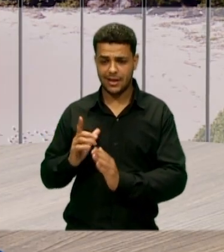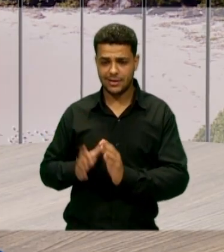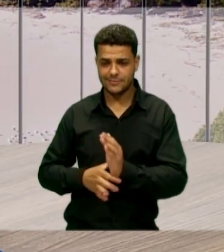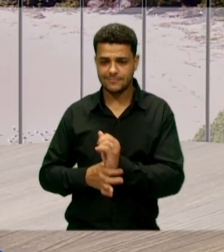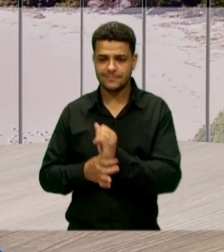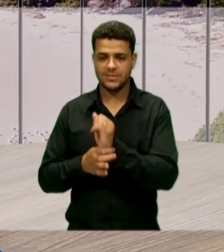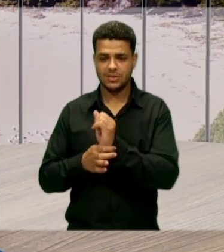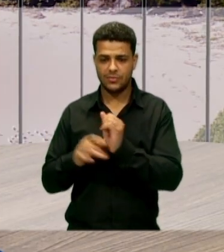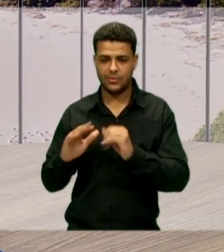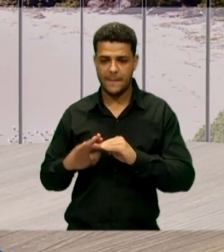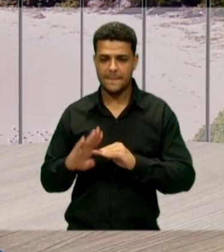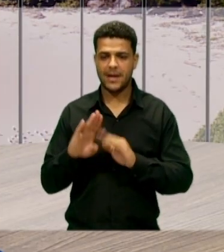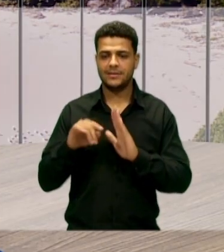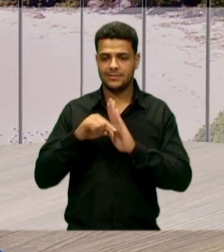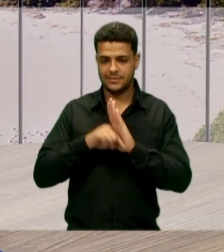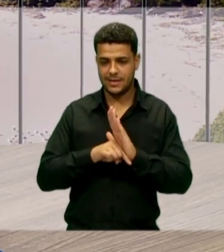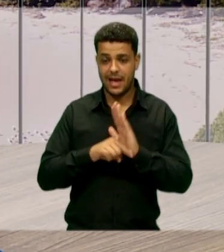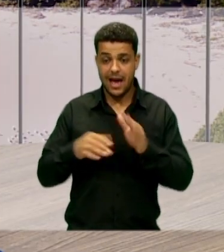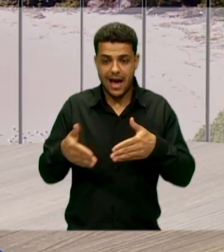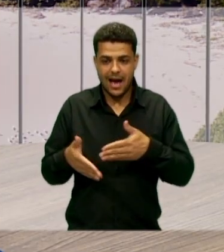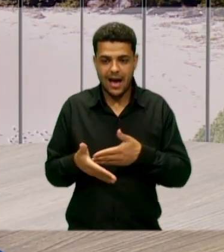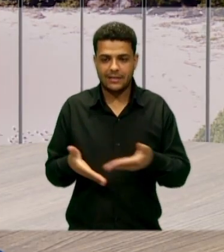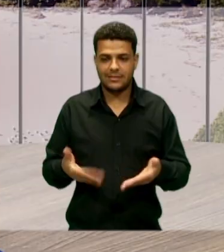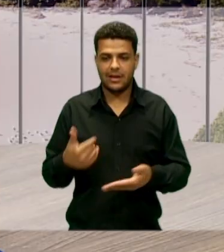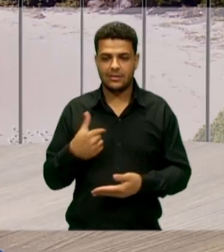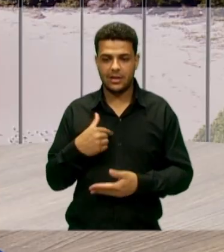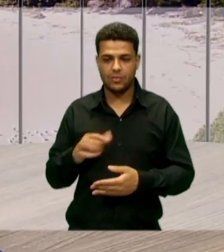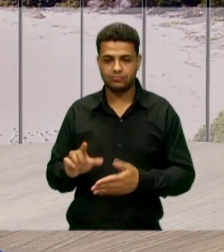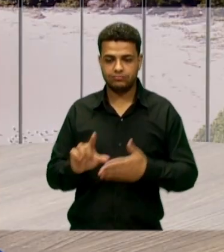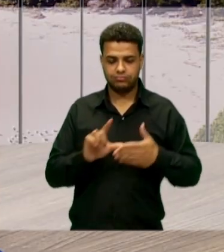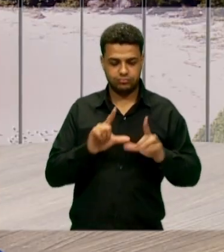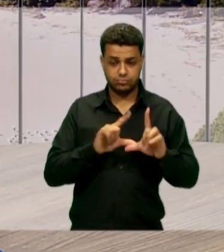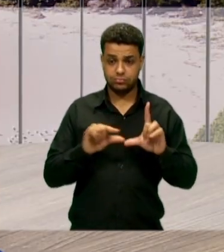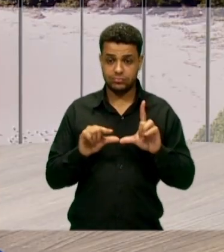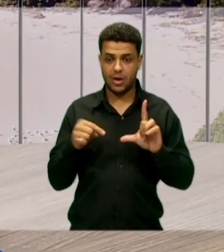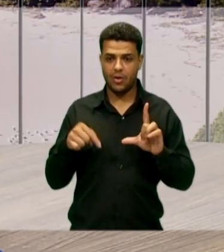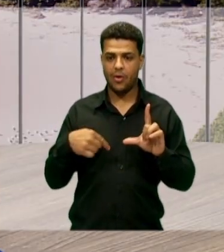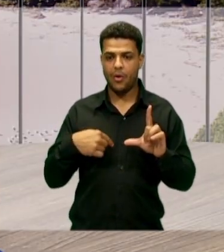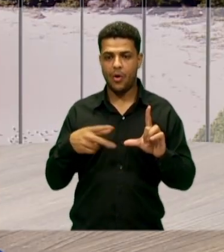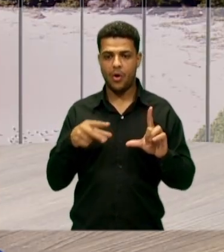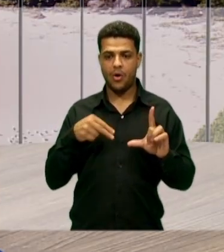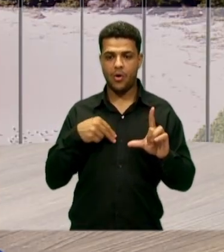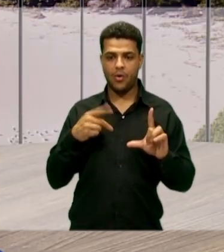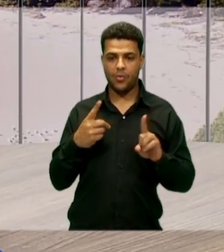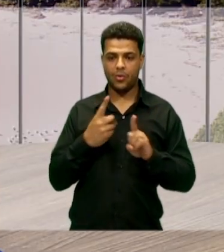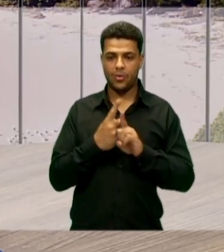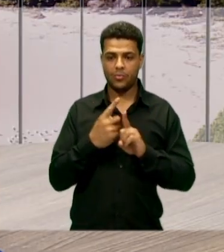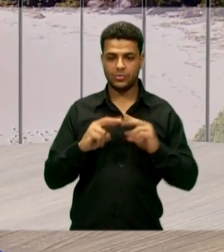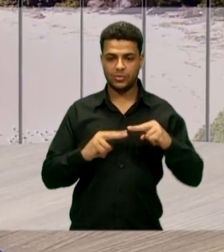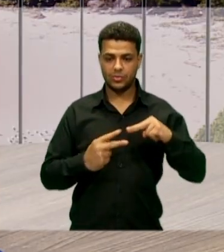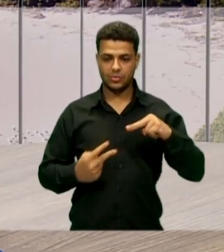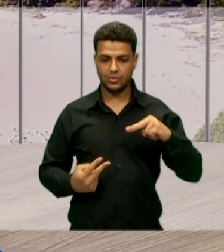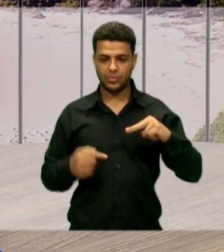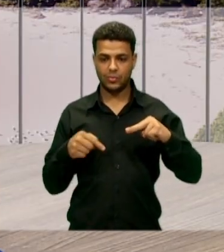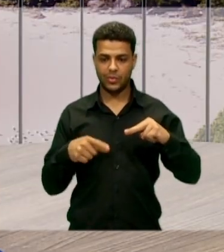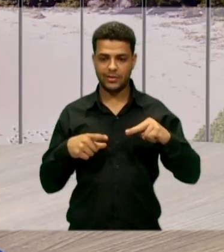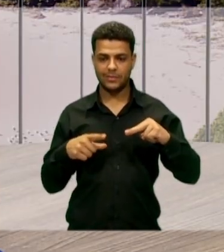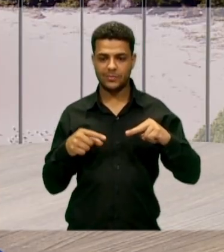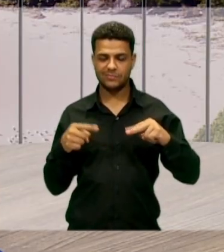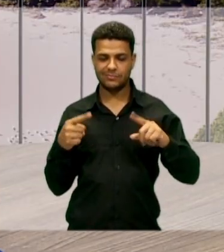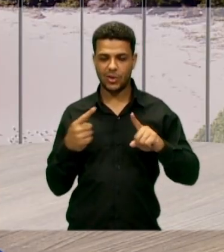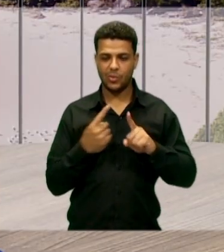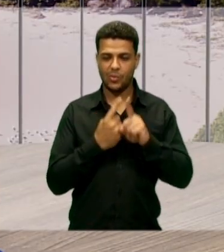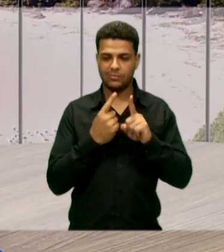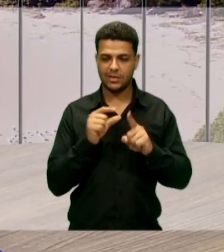avançando, escalonando as pesquisas até o momento em que ela dá um dado importante do tipo assim, nossa, nós achamos uma mutação num câncer, mutação